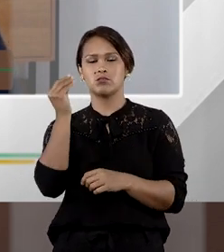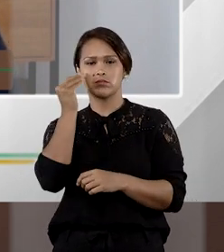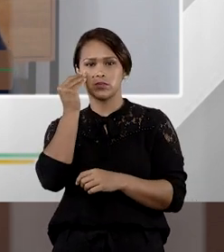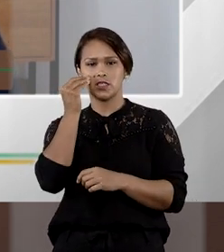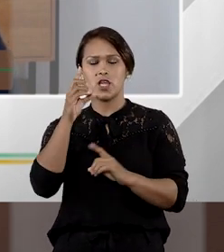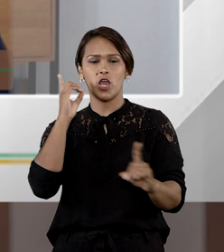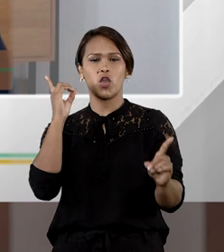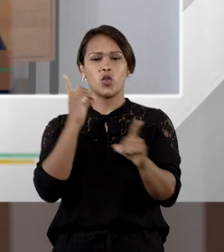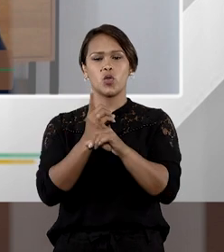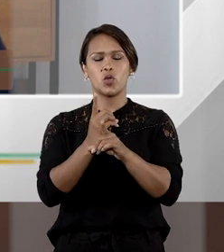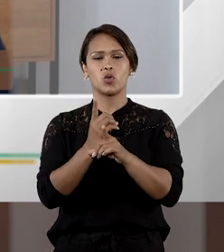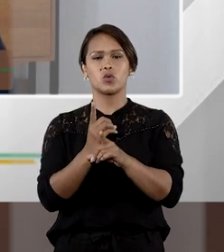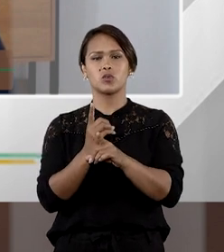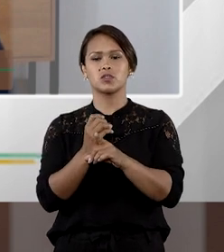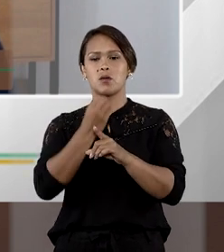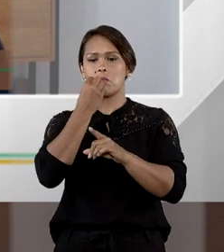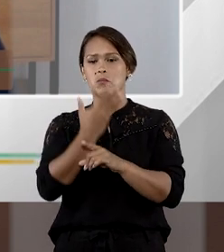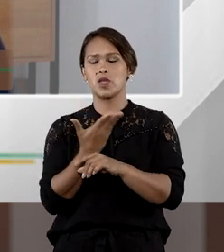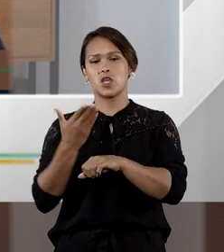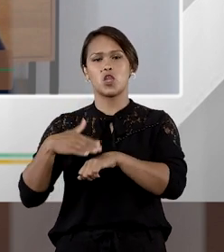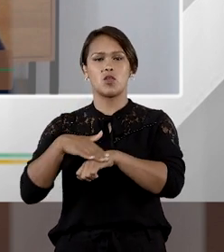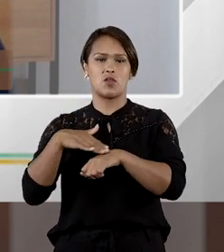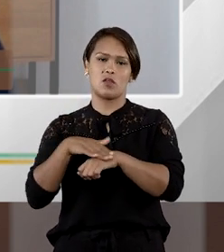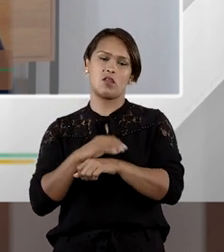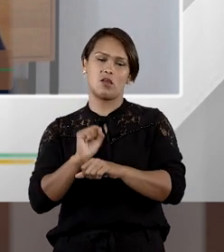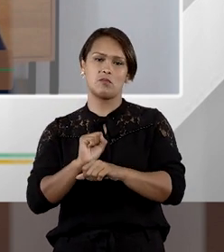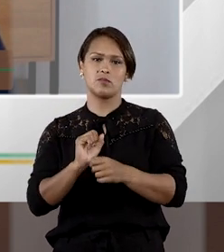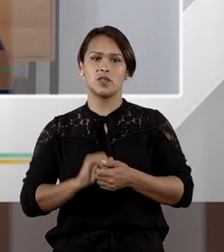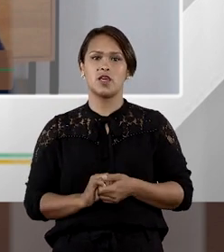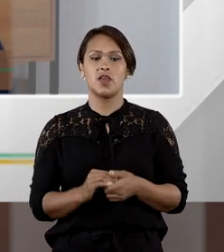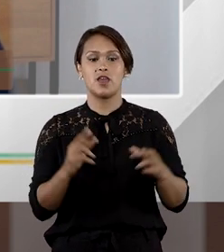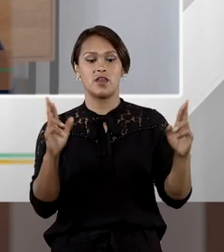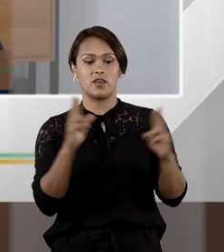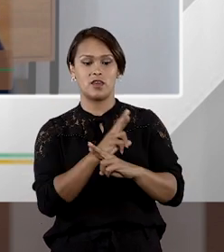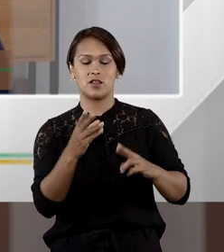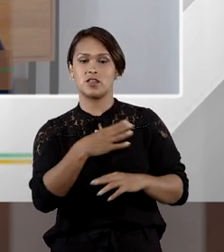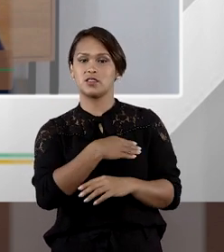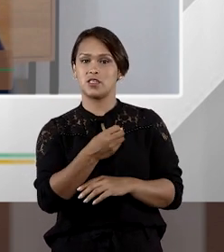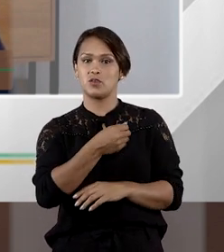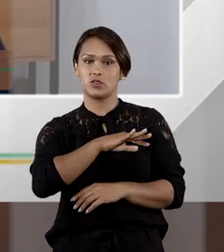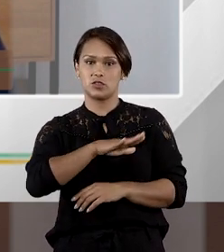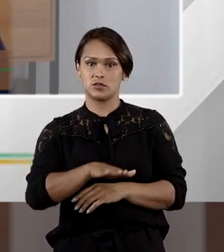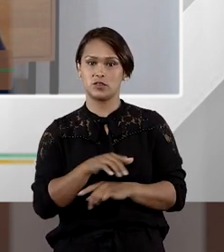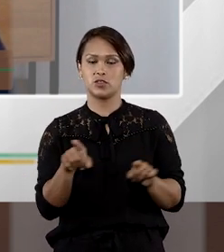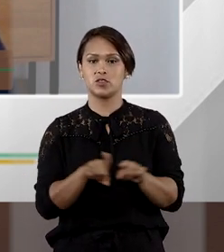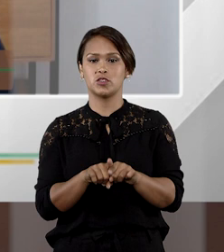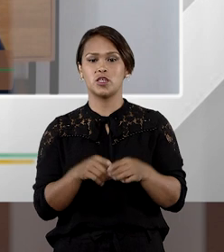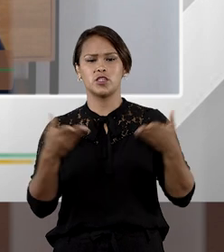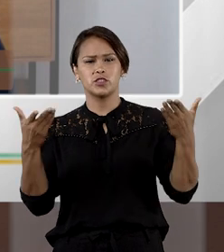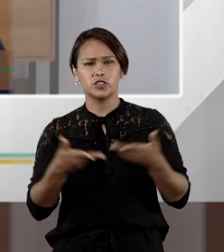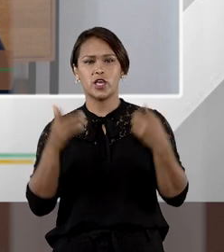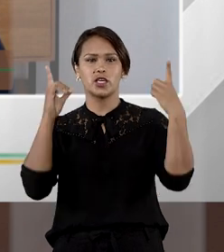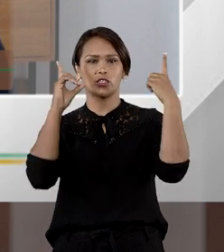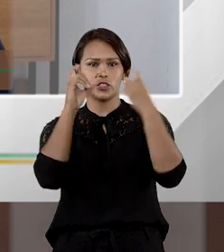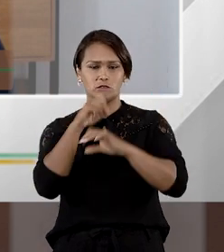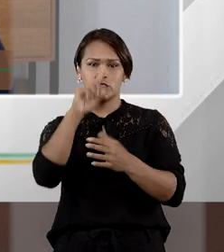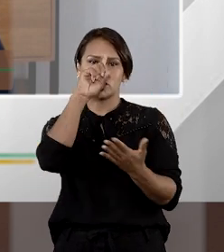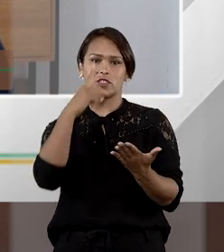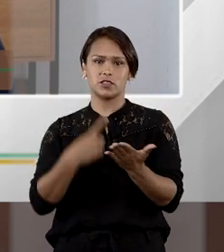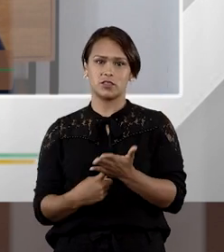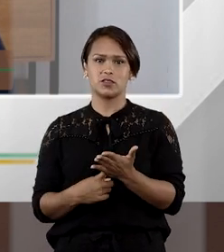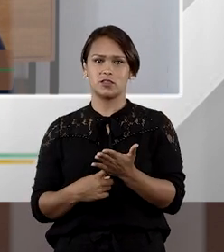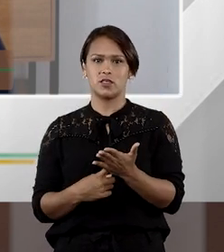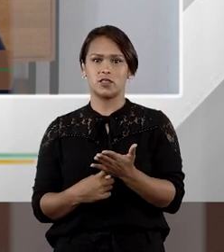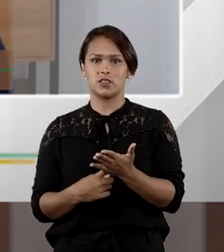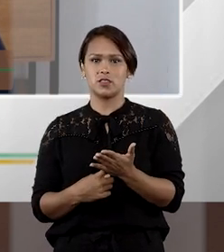tentar encontrar meios termos, digamos assim. Em relação aos filhos, substancialmente, já é difícil tomar